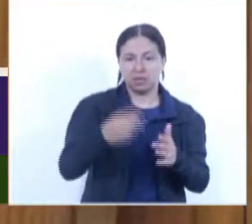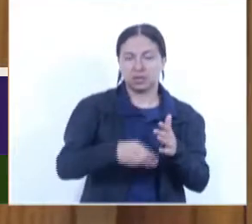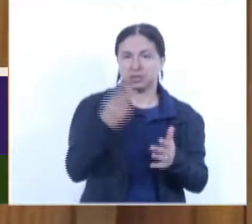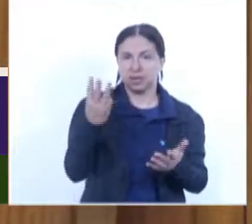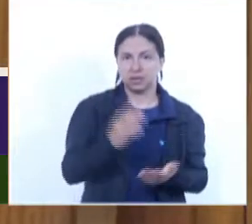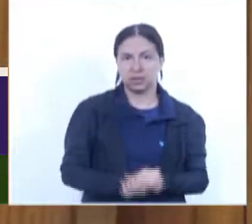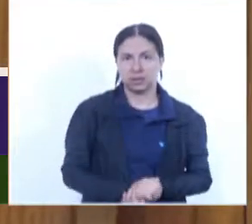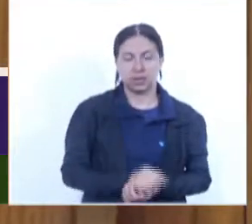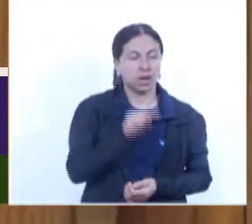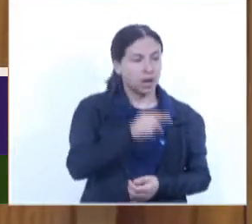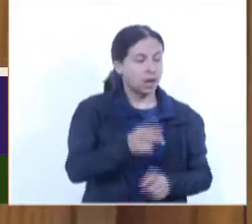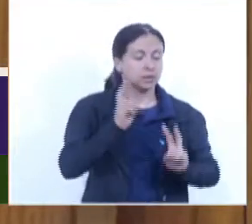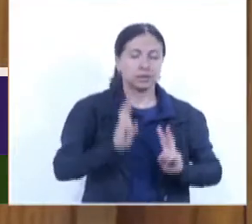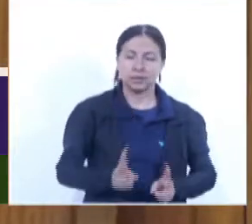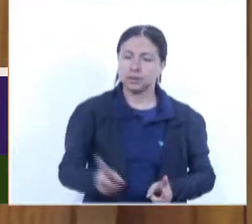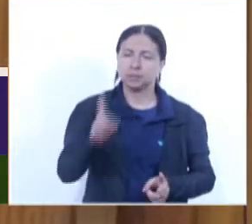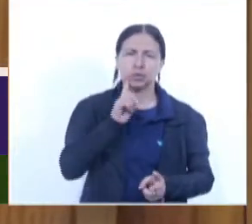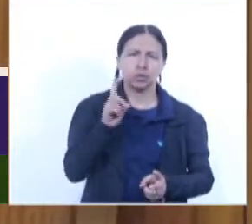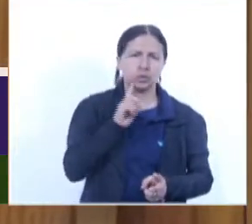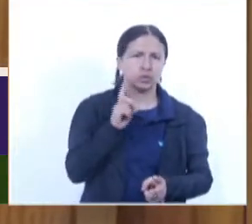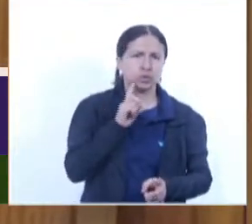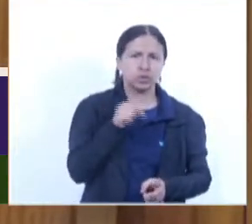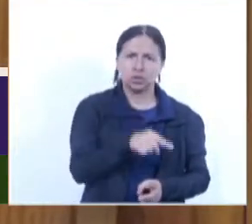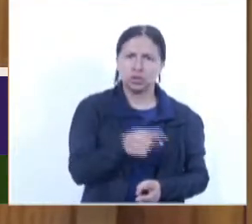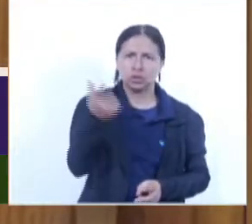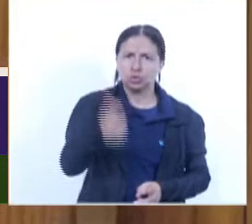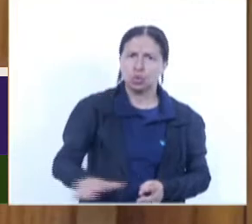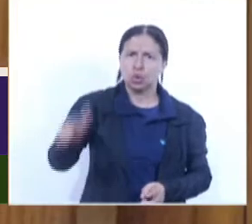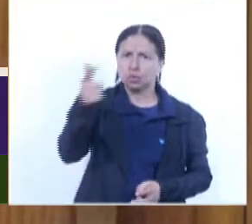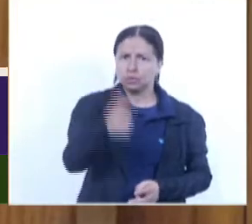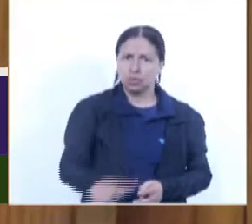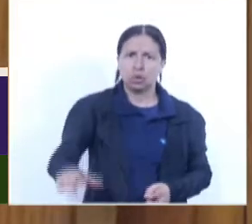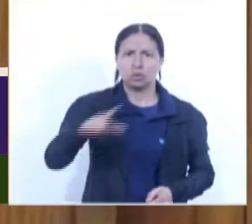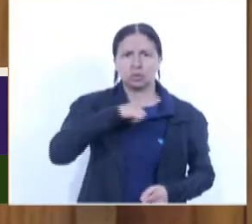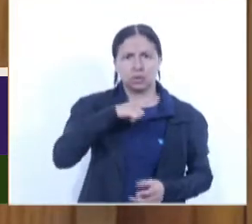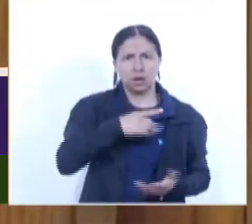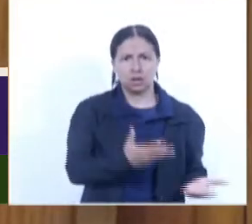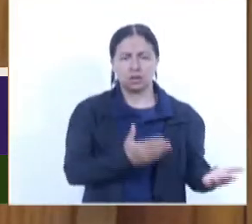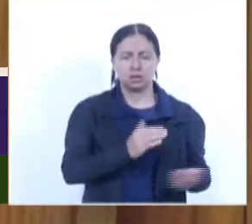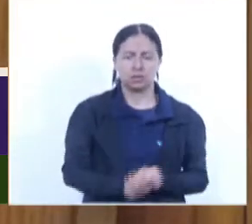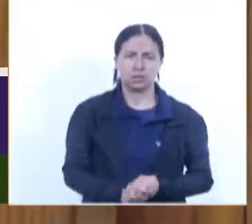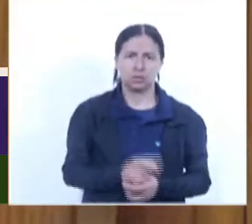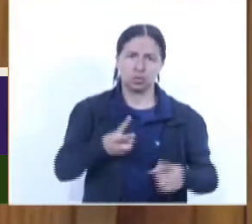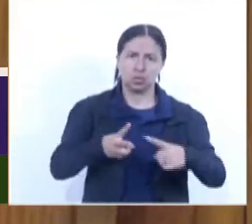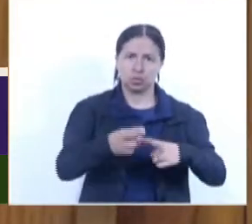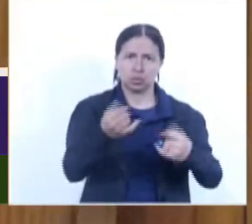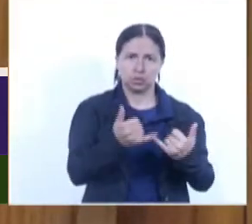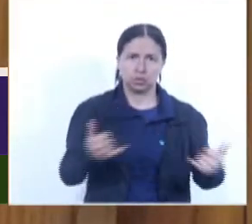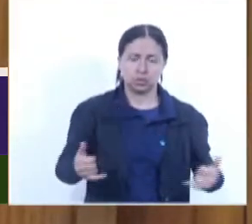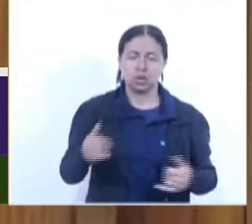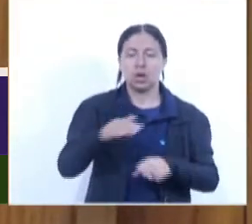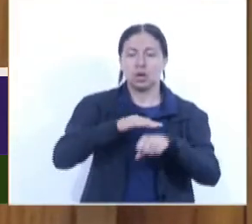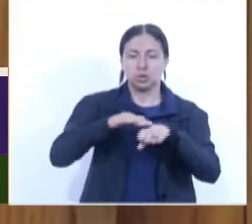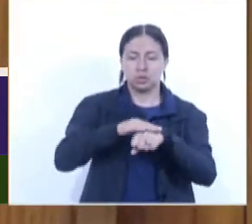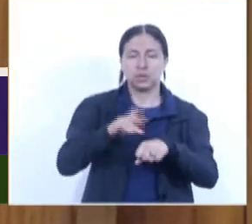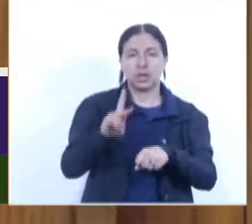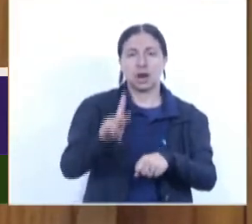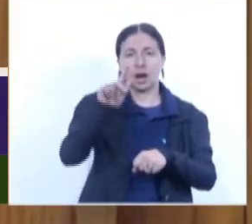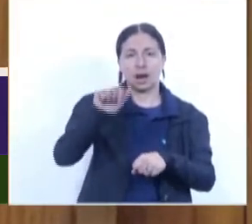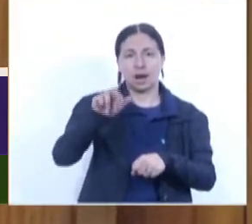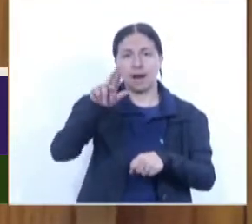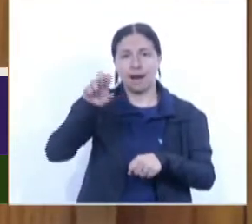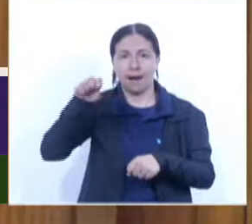baixo Shopping Parque conversei com a Karen e alguns algumas moradoras do baixo Shopping Park porque